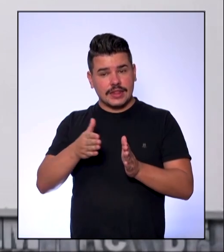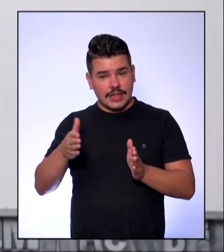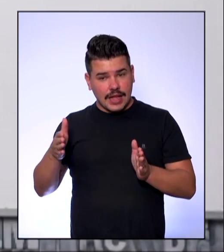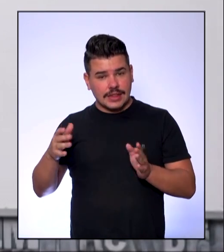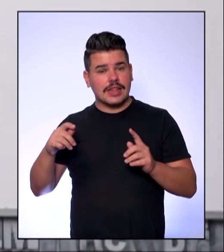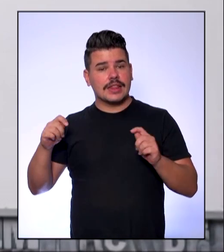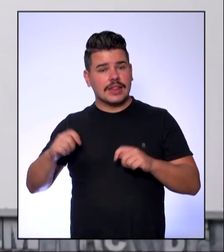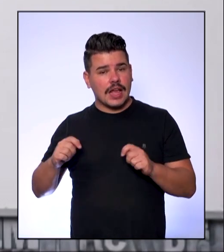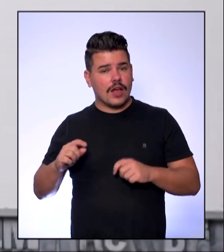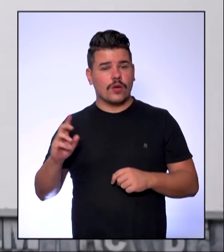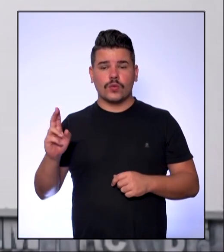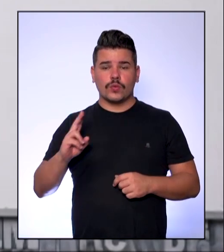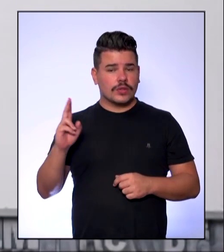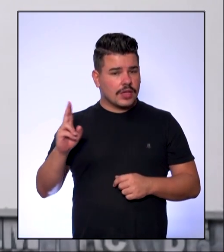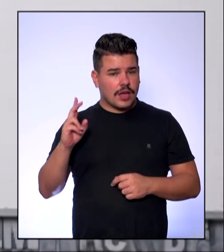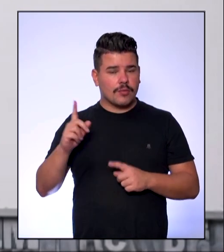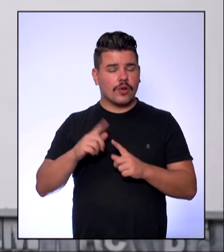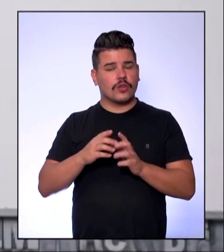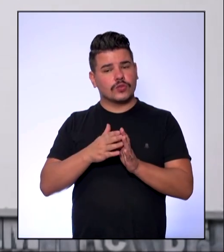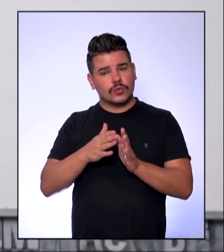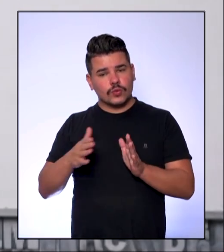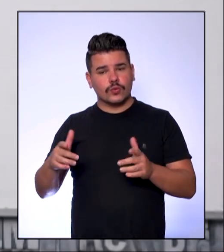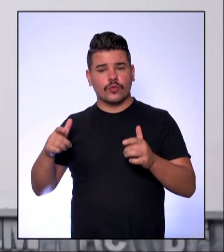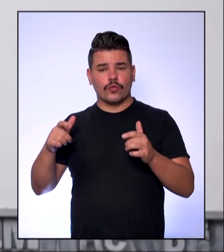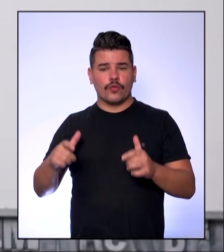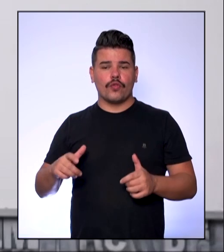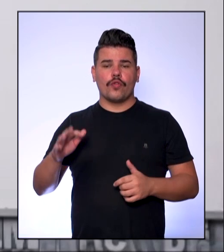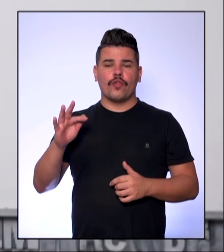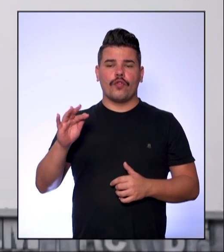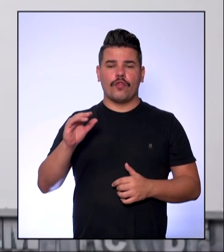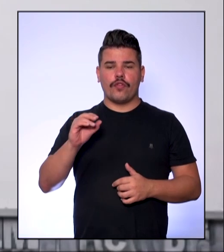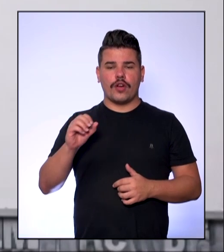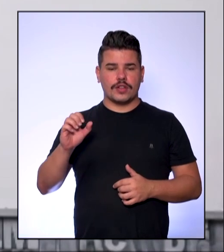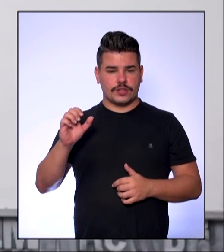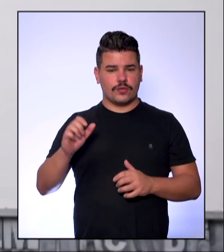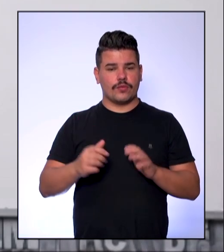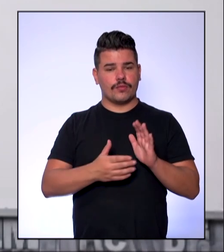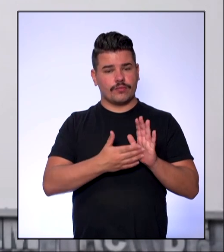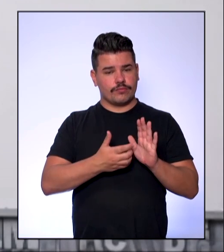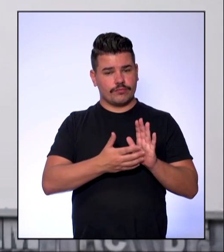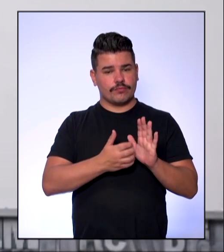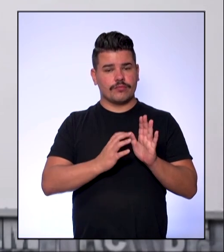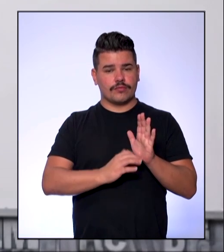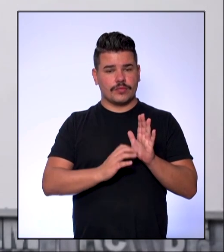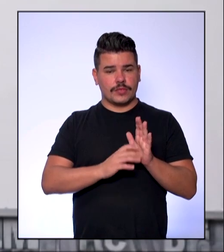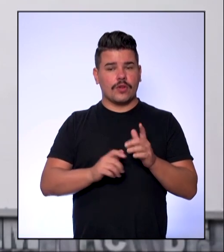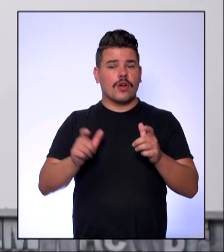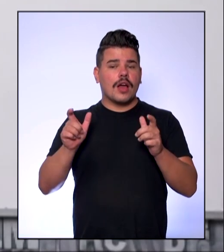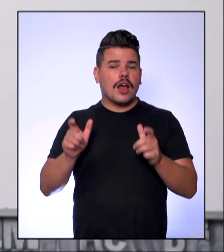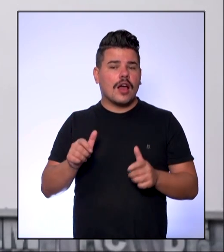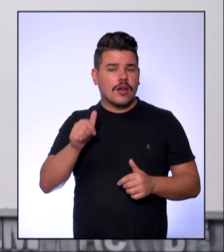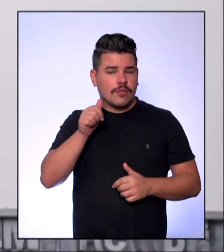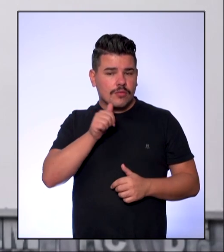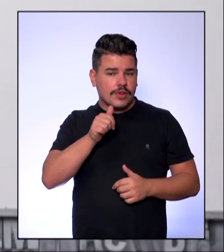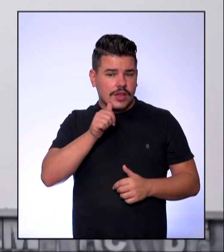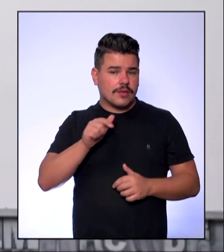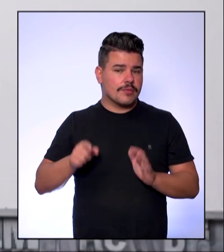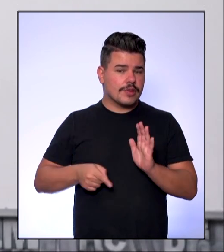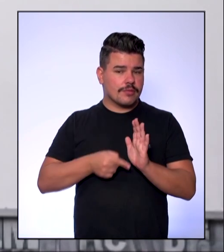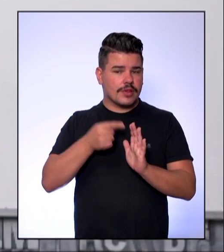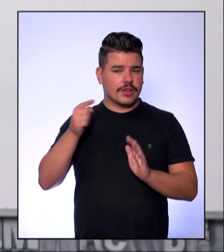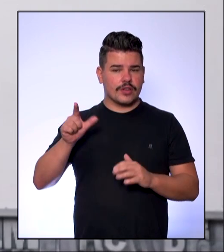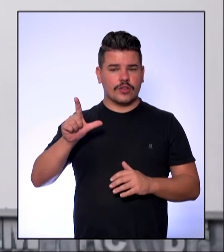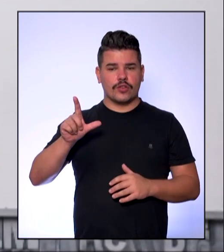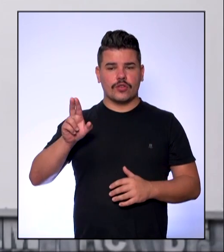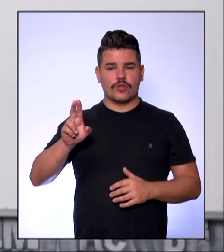o quê? O fóssil presente. E aí nós viemos para cá. Luzia, o seu fóssil,